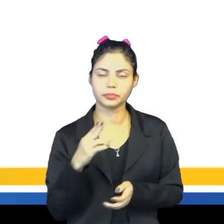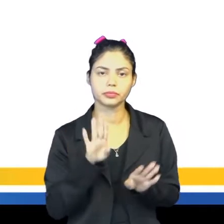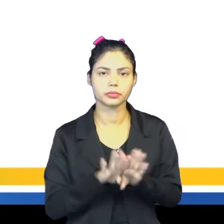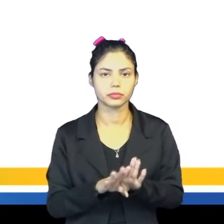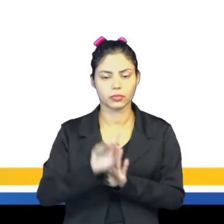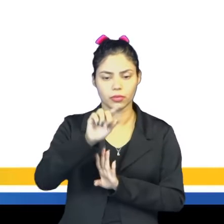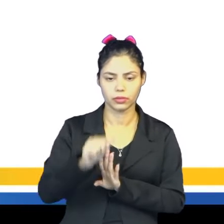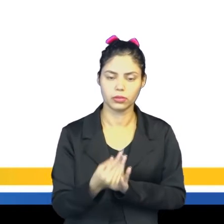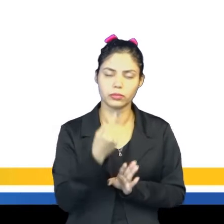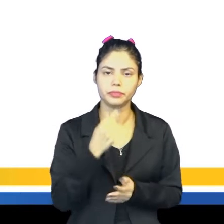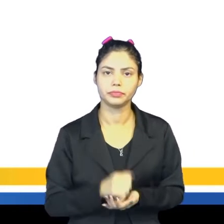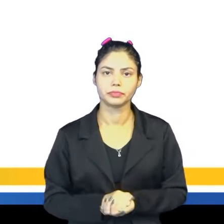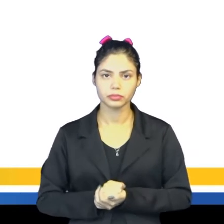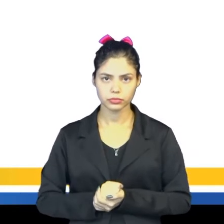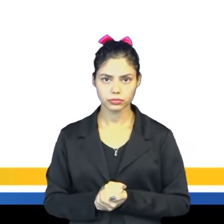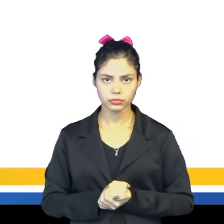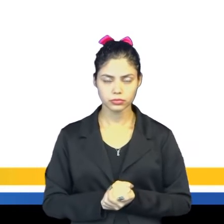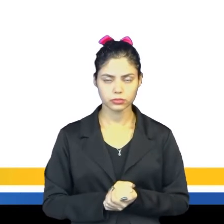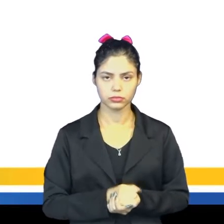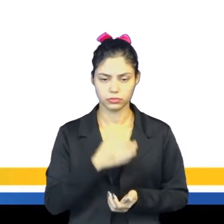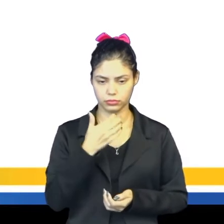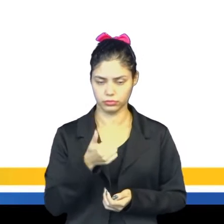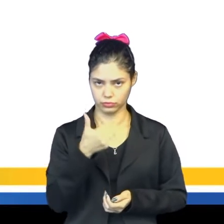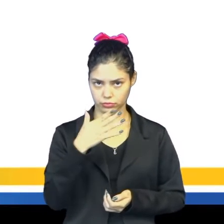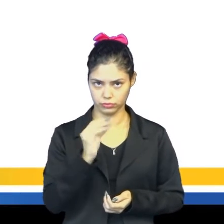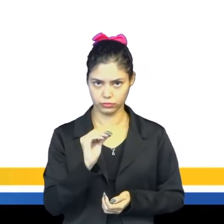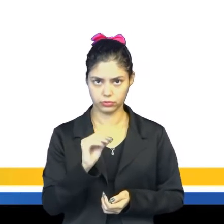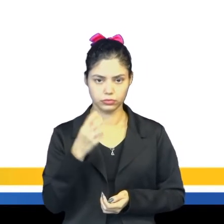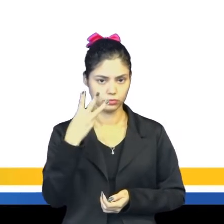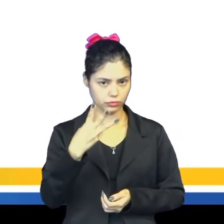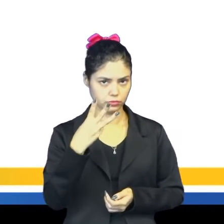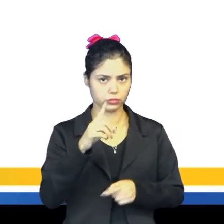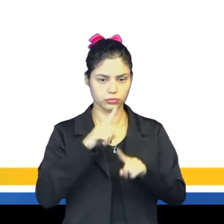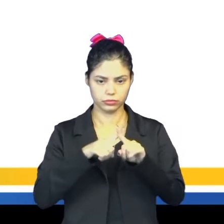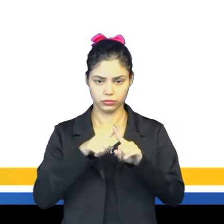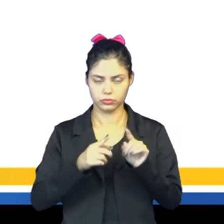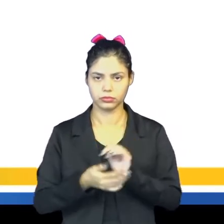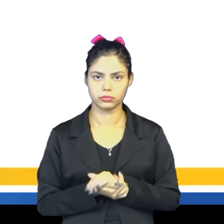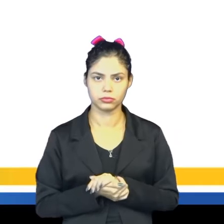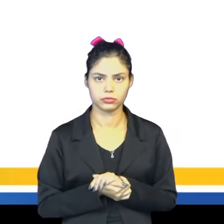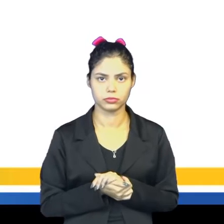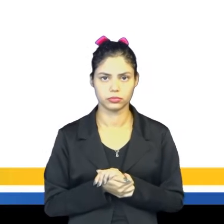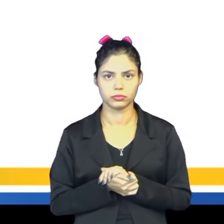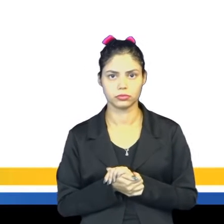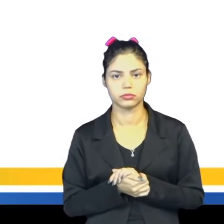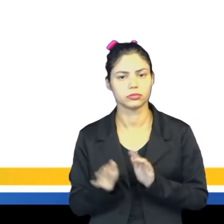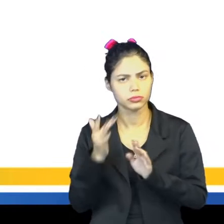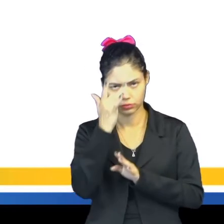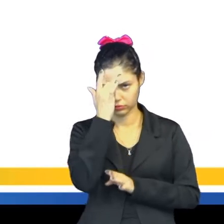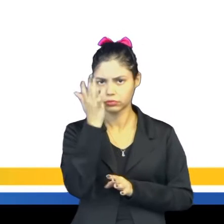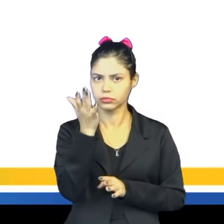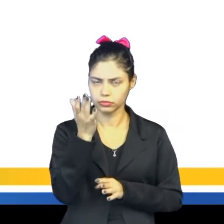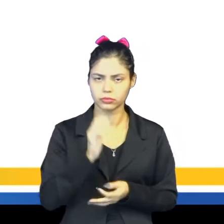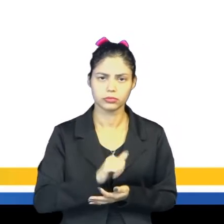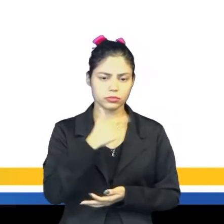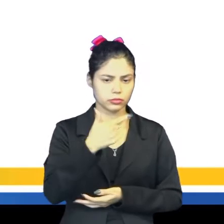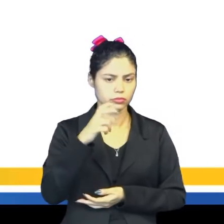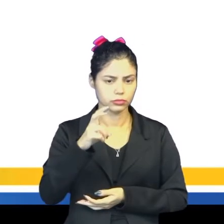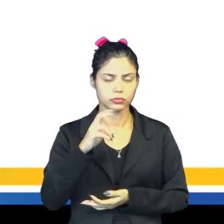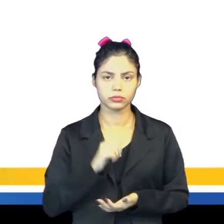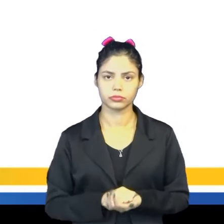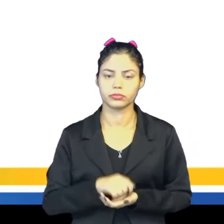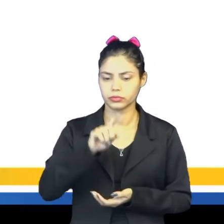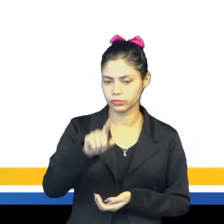1000. Como eu falei lá, 10 ao cubo seria o 10 3 vezes. Então ficaria fácil.